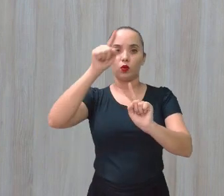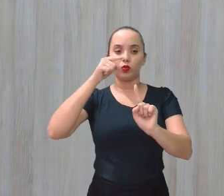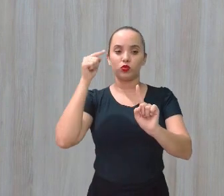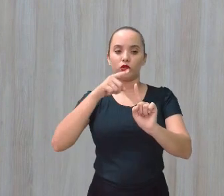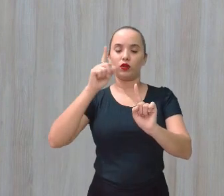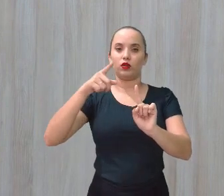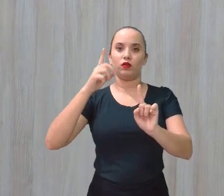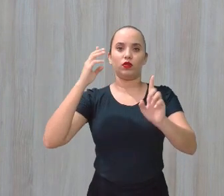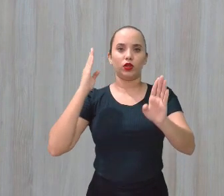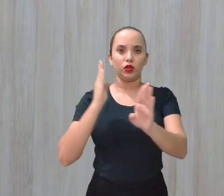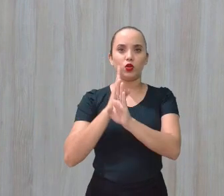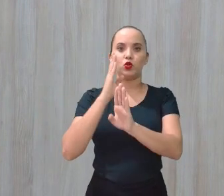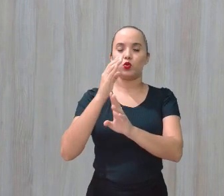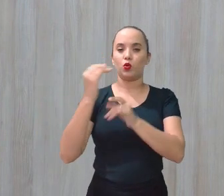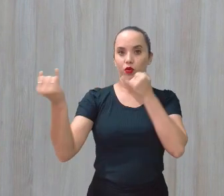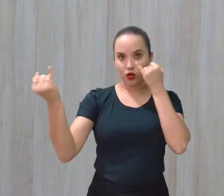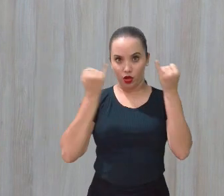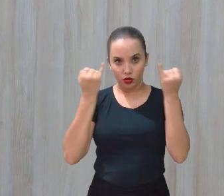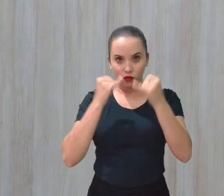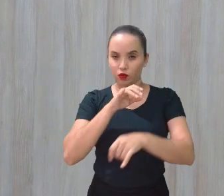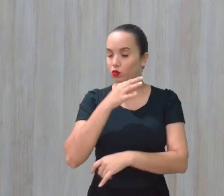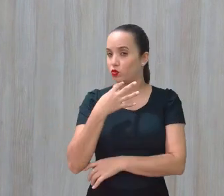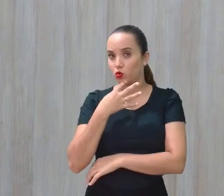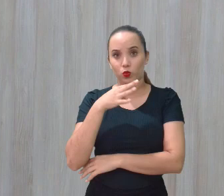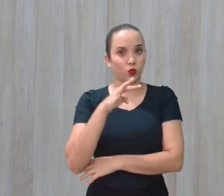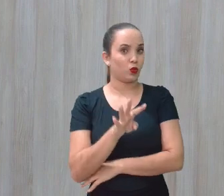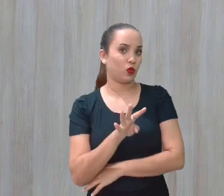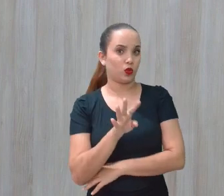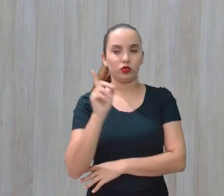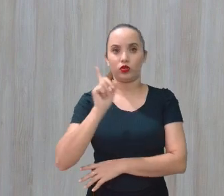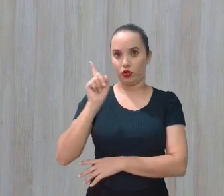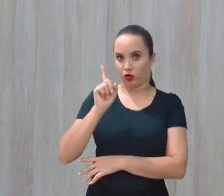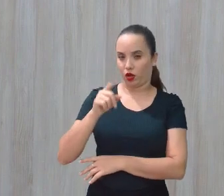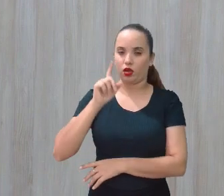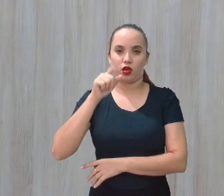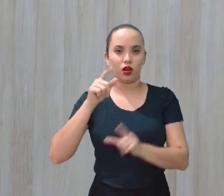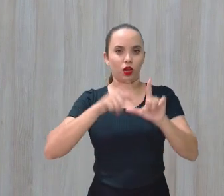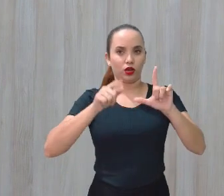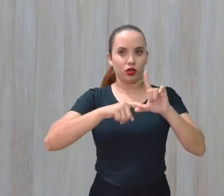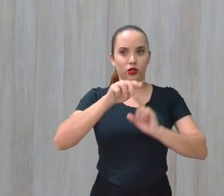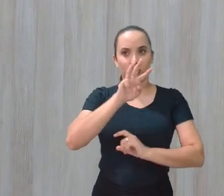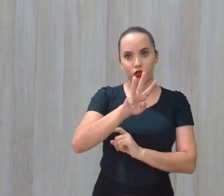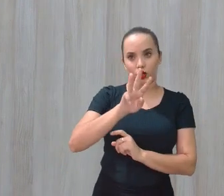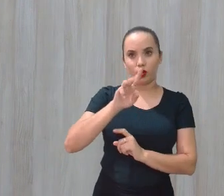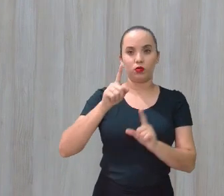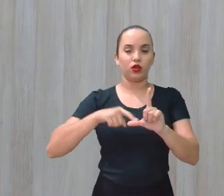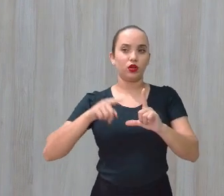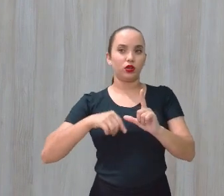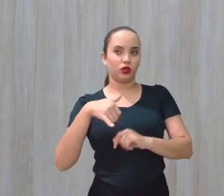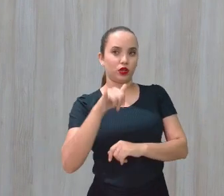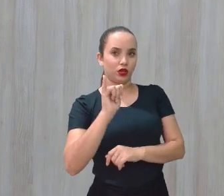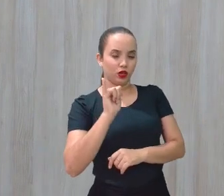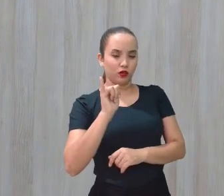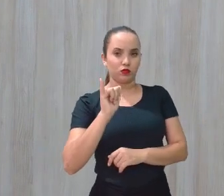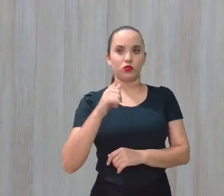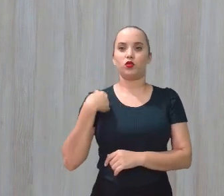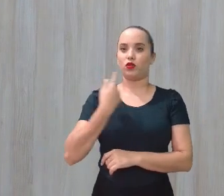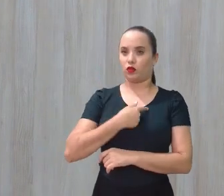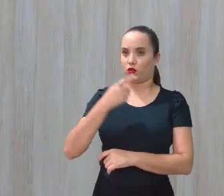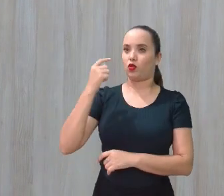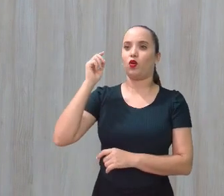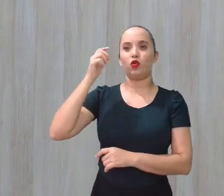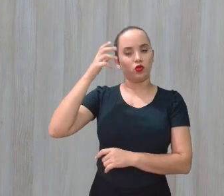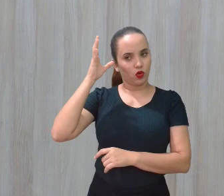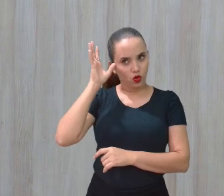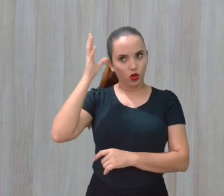desconhecidas. Nesse caso aí, a letra W e a letra Y, que foi o que a gente resolveu, o que foi que a gente